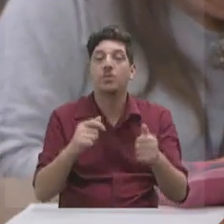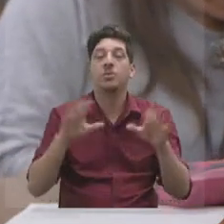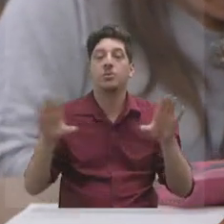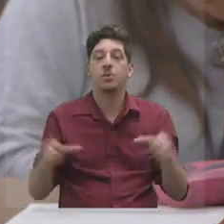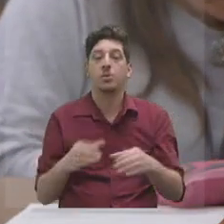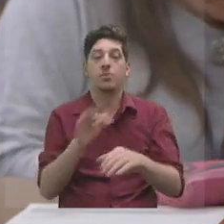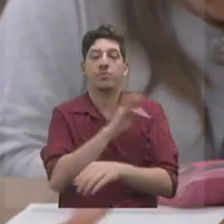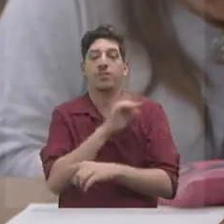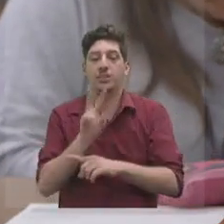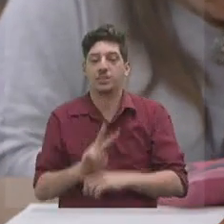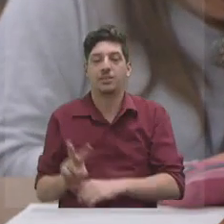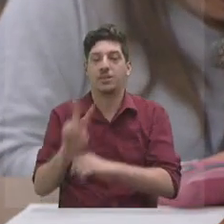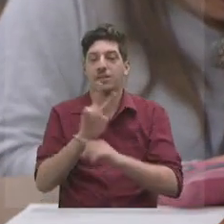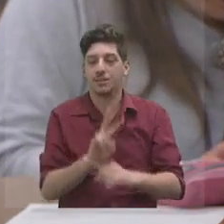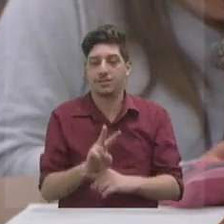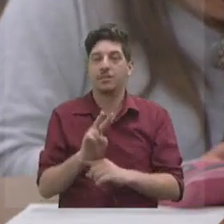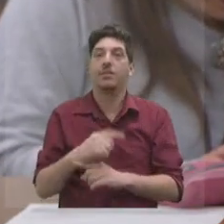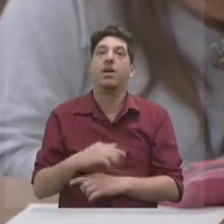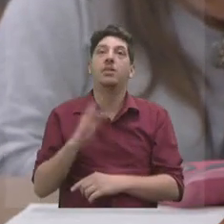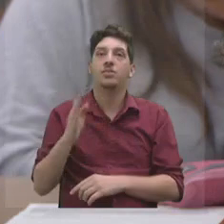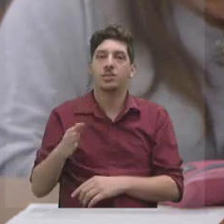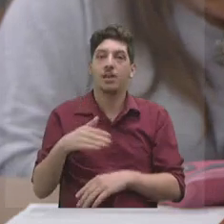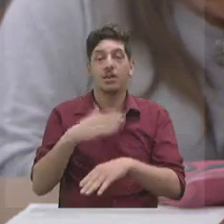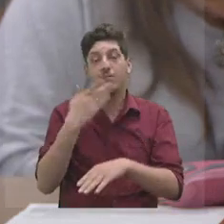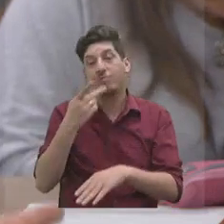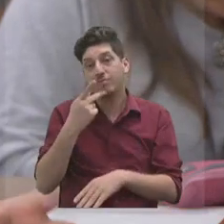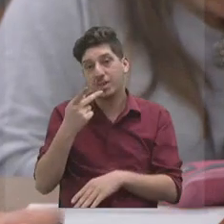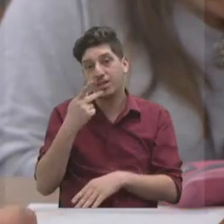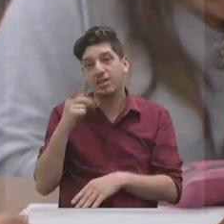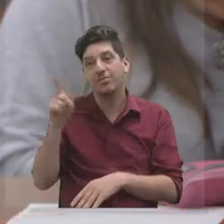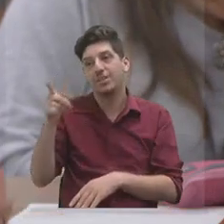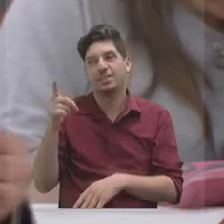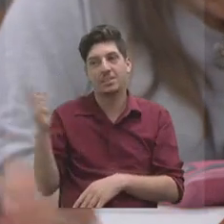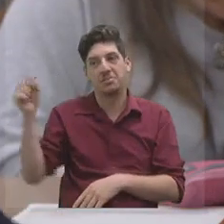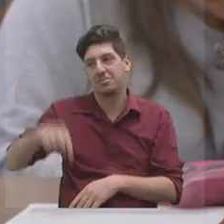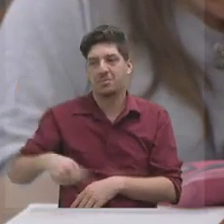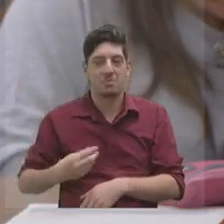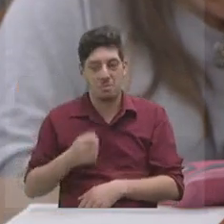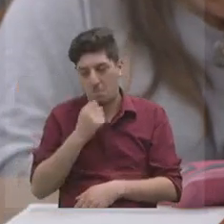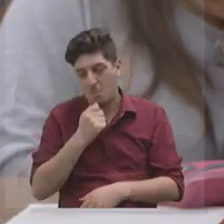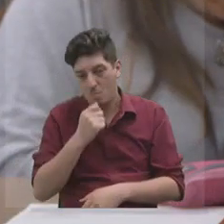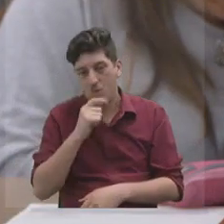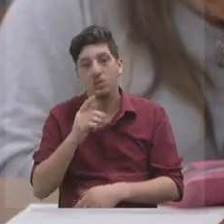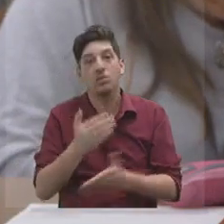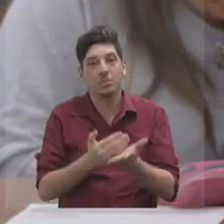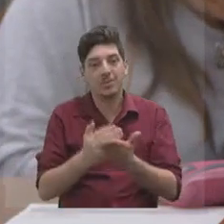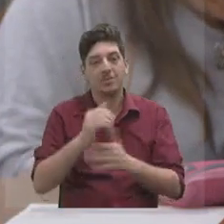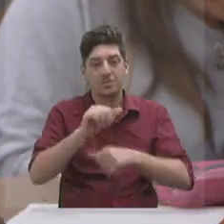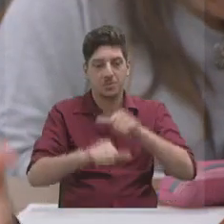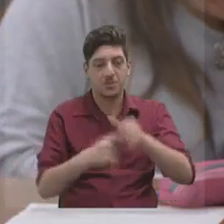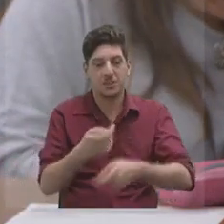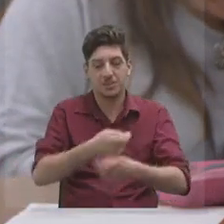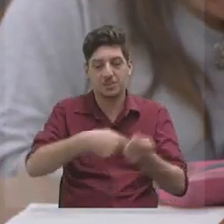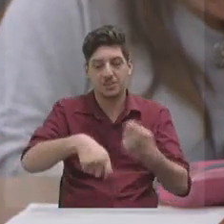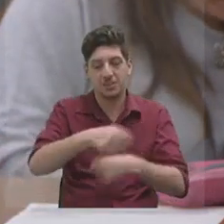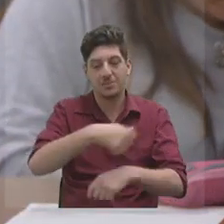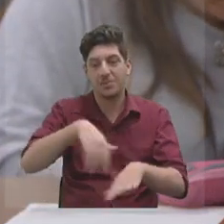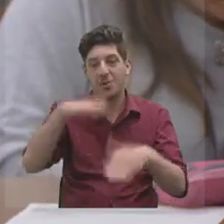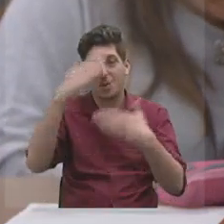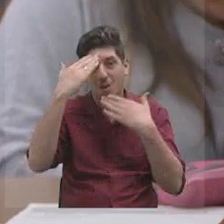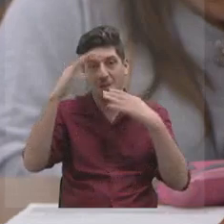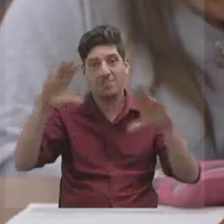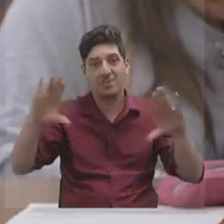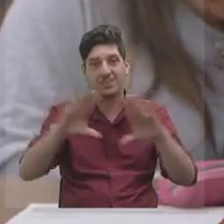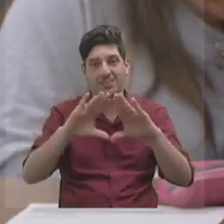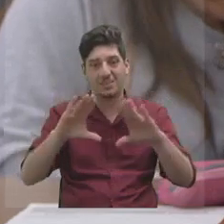eu comentava o senhor também não tava aqui no início da minha fala mas é nós temos um primeiro passo com a reforma administrativa e agradeço provavelmente essa casa pela provação